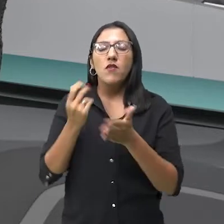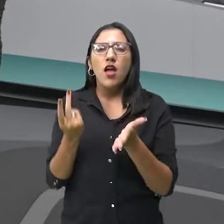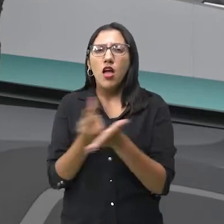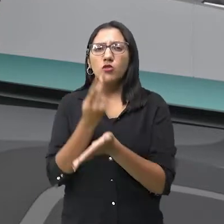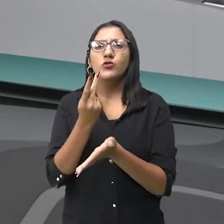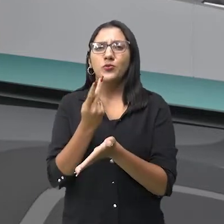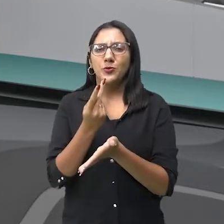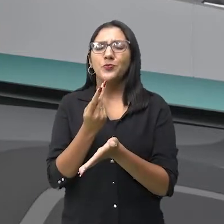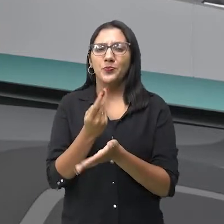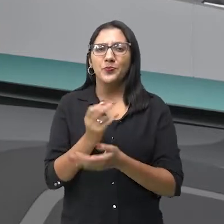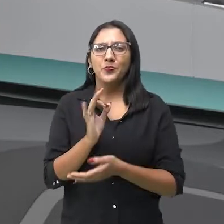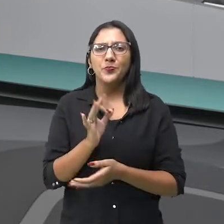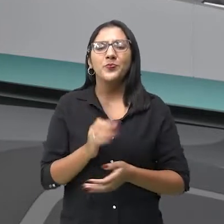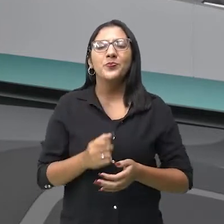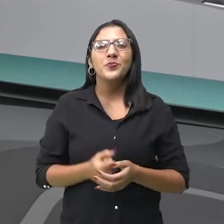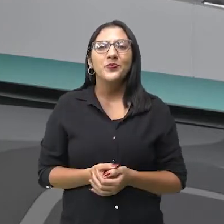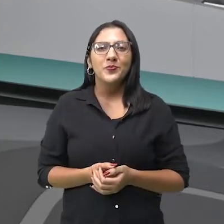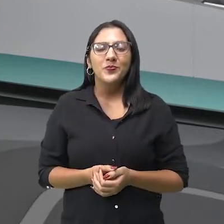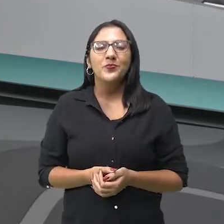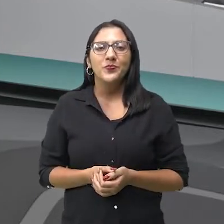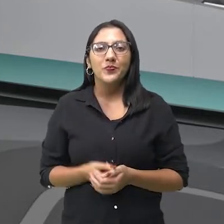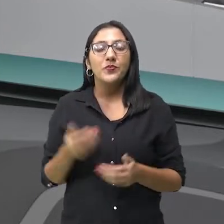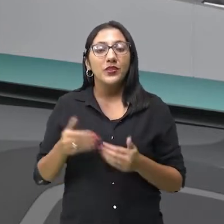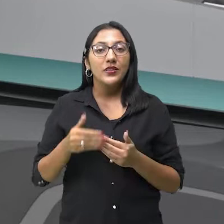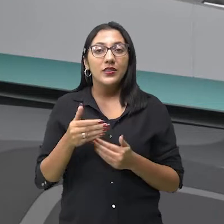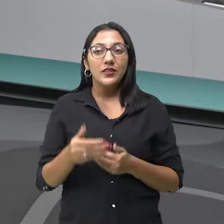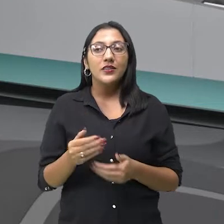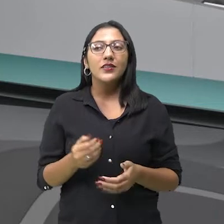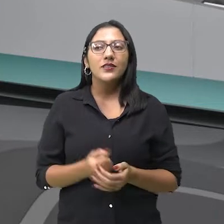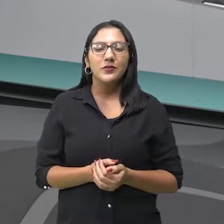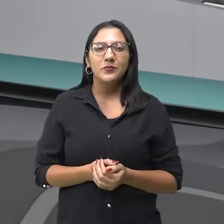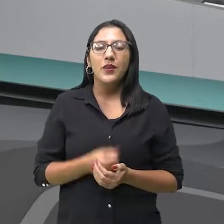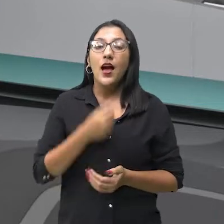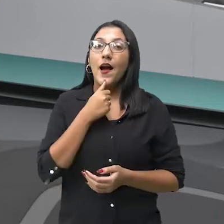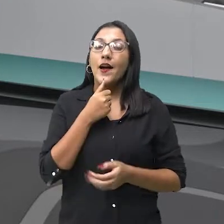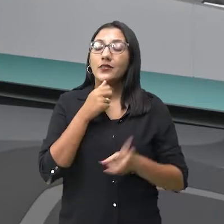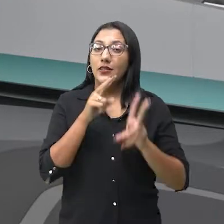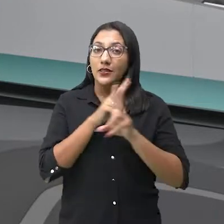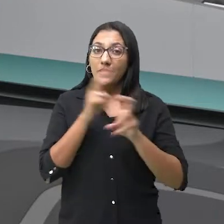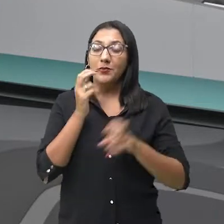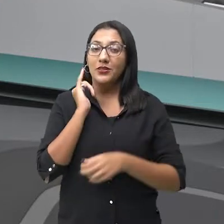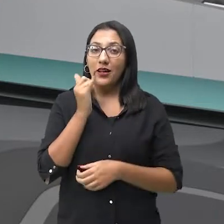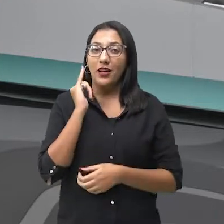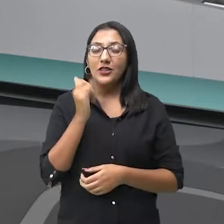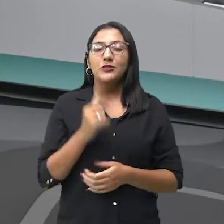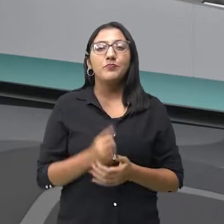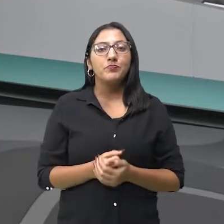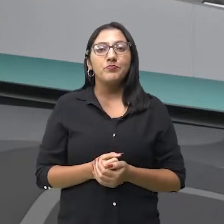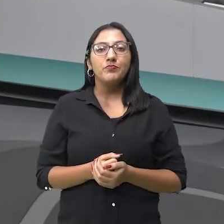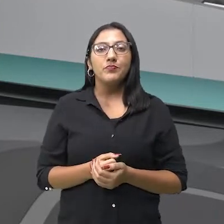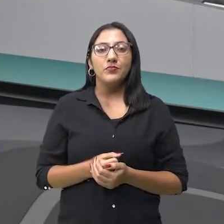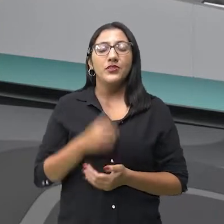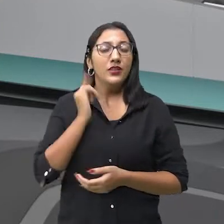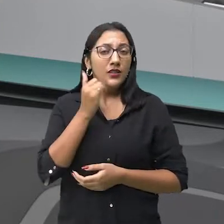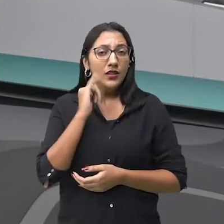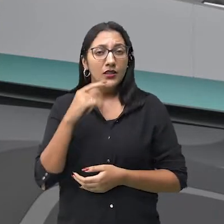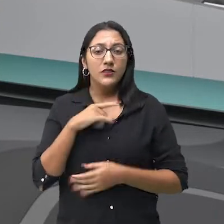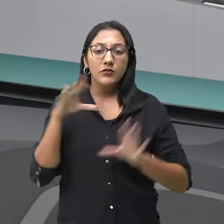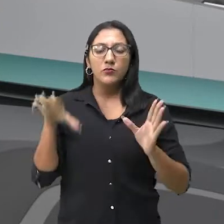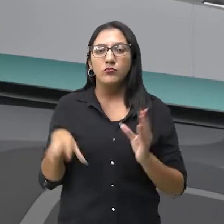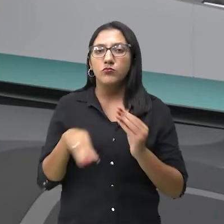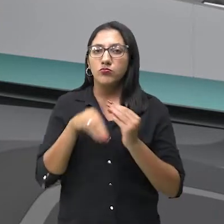resolver e assim por diante, correto? Seguindo adiante e ainda falando sobre a narrativa vai ser composta